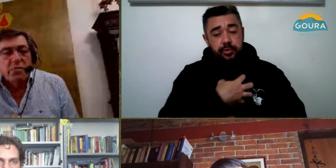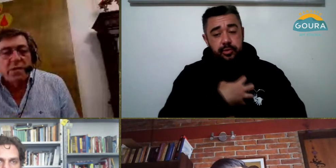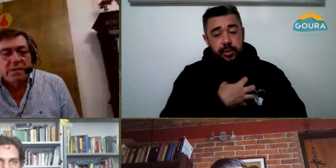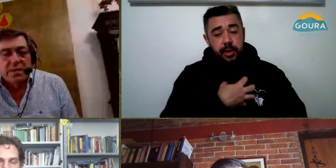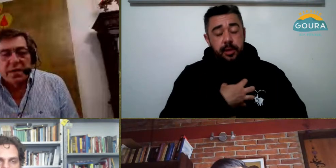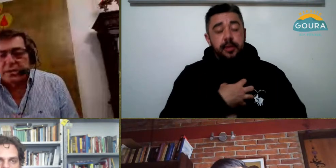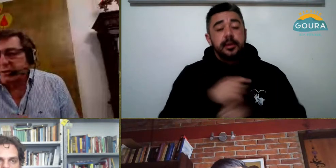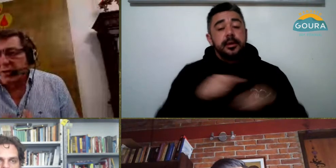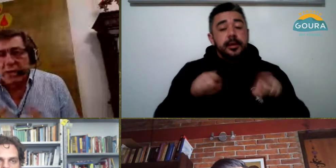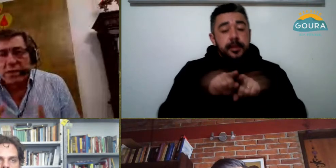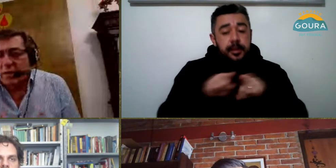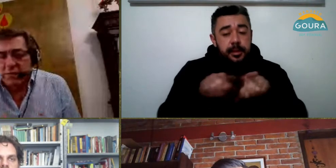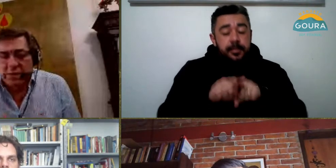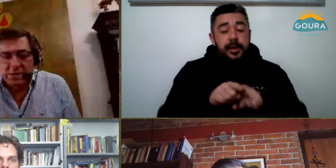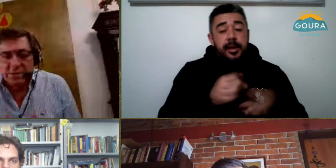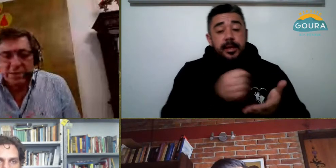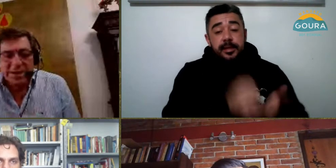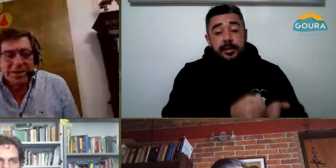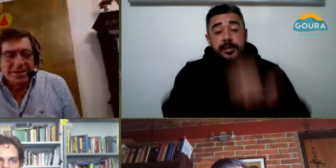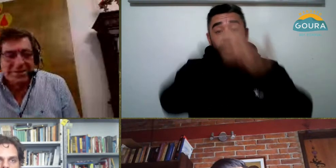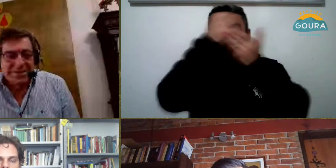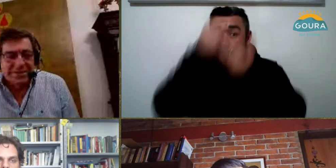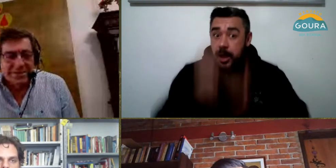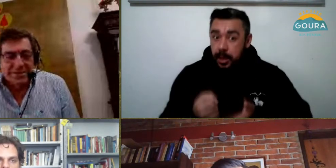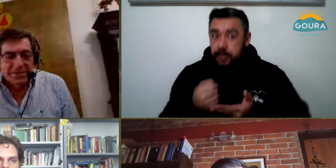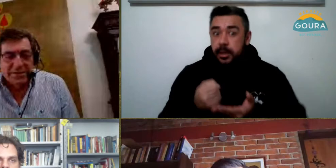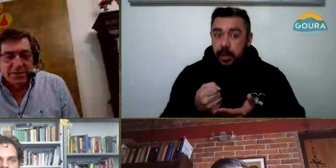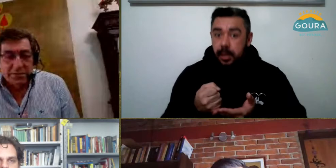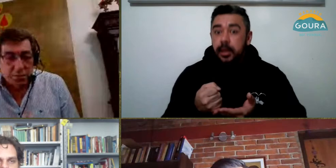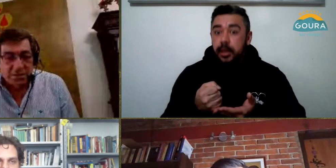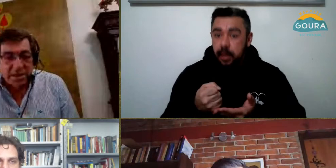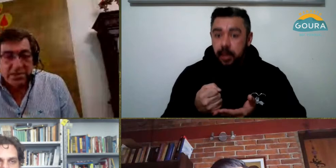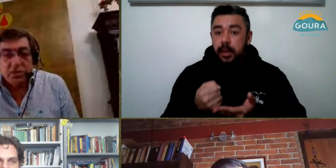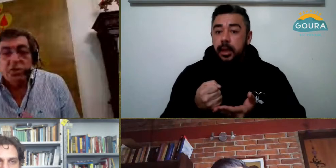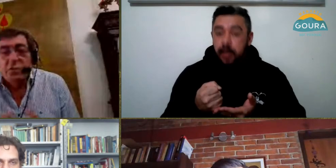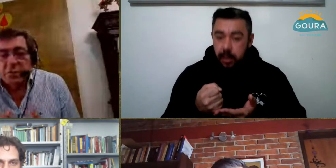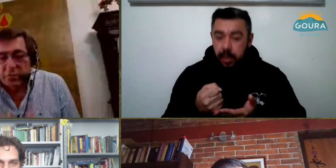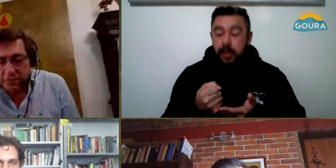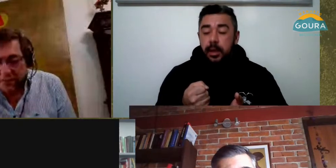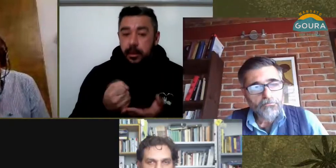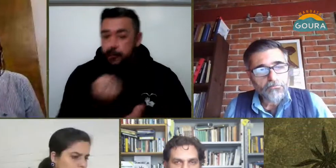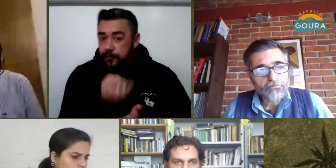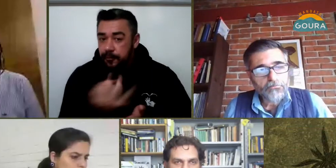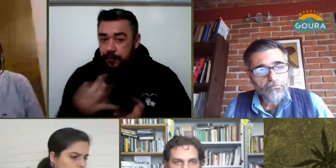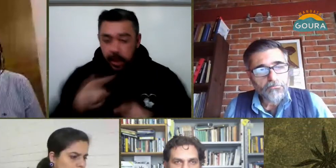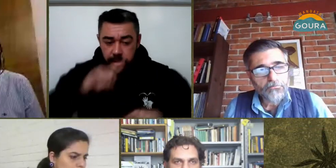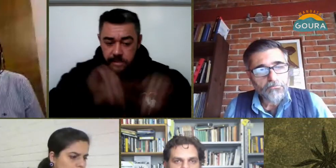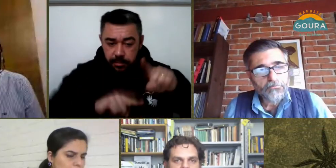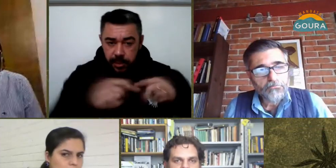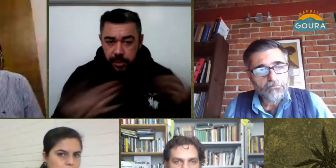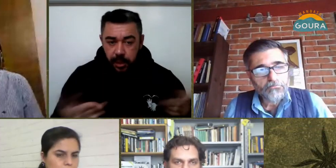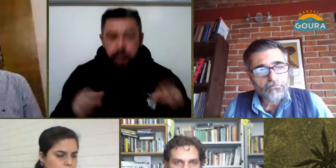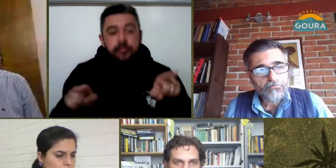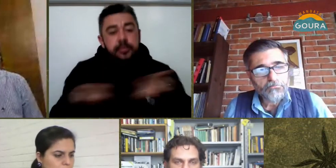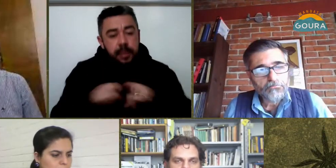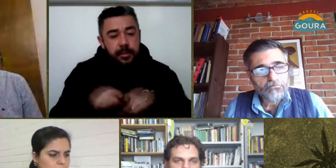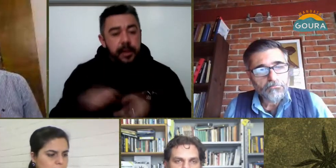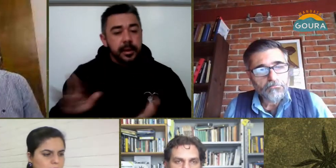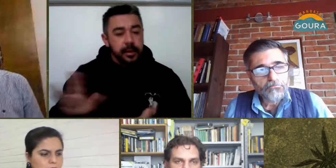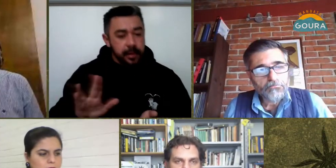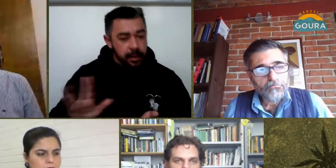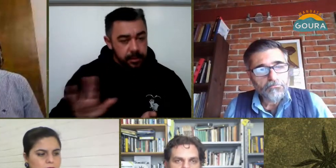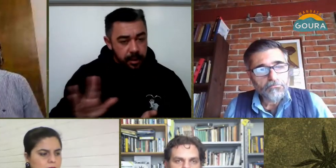transportando quantidades inauditas de substâncias, sobretudo cannabis,